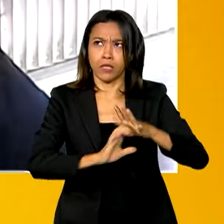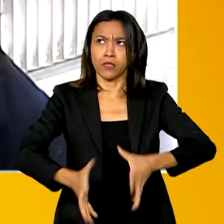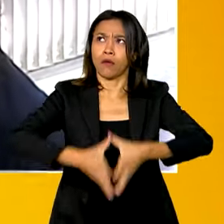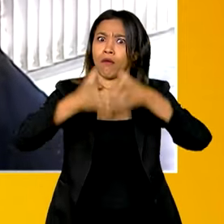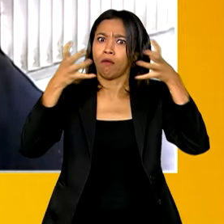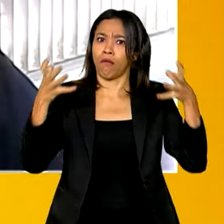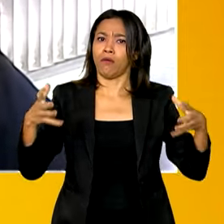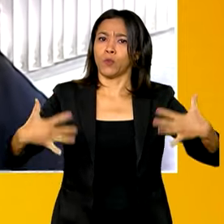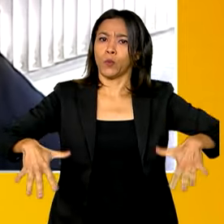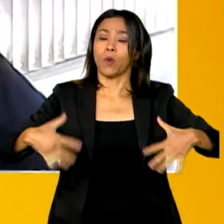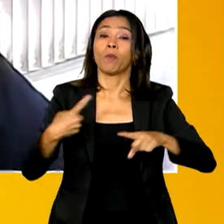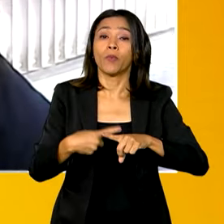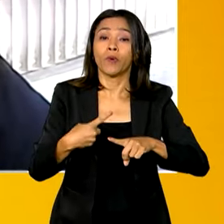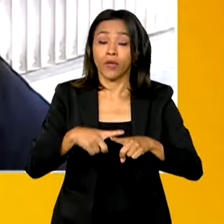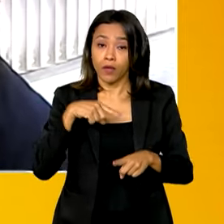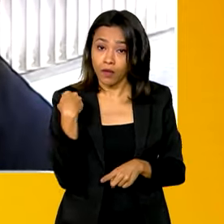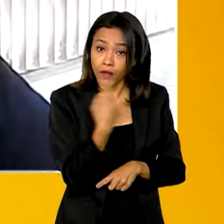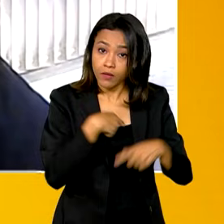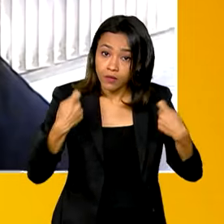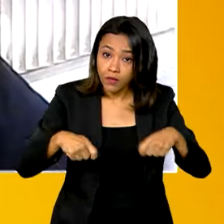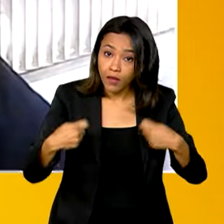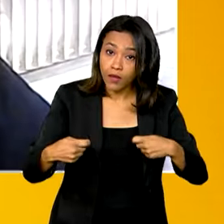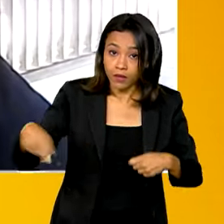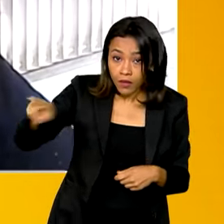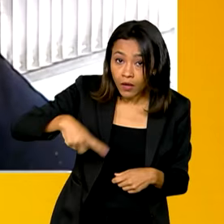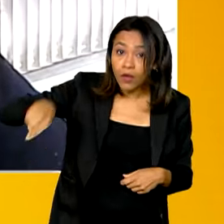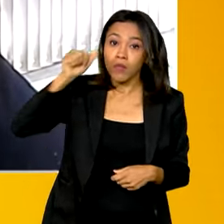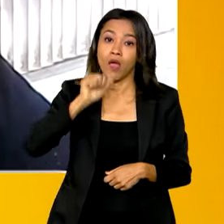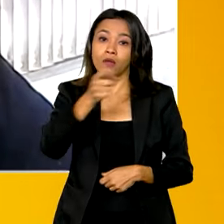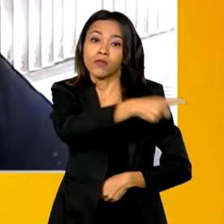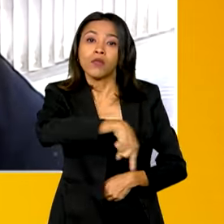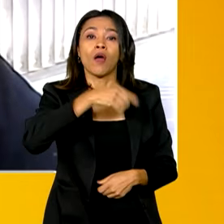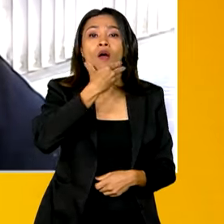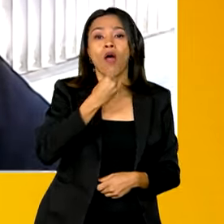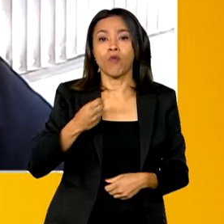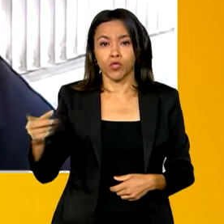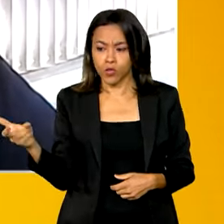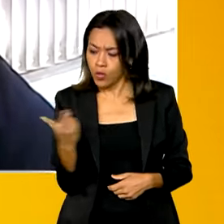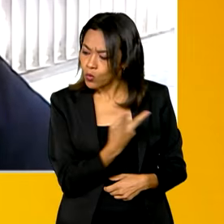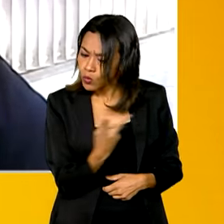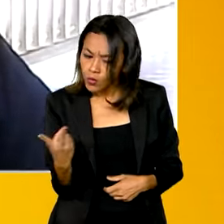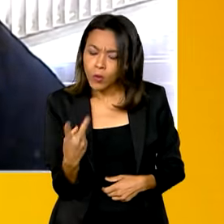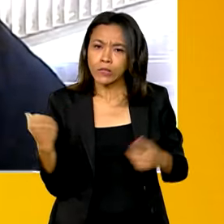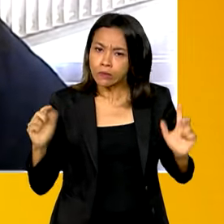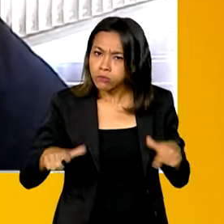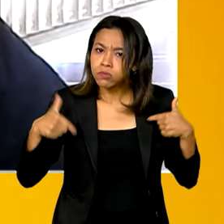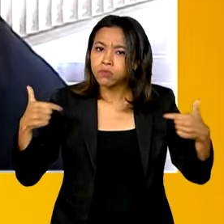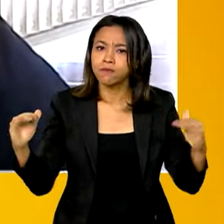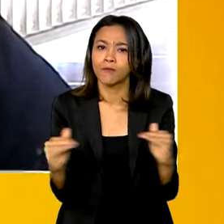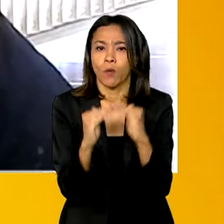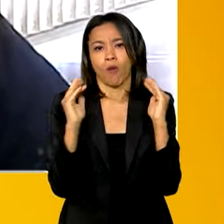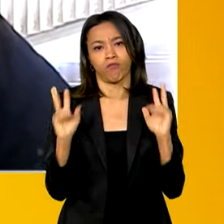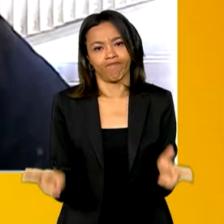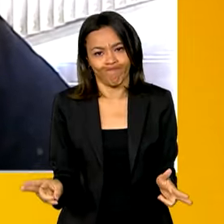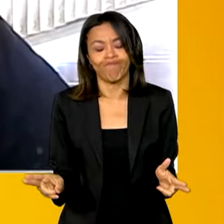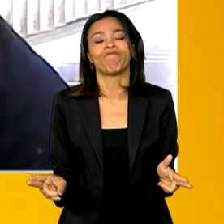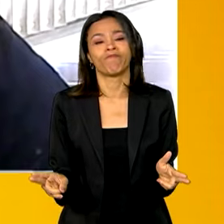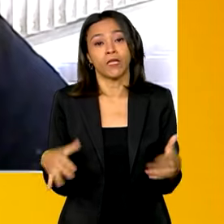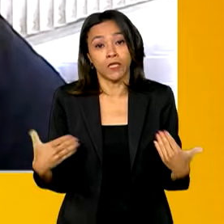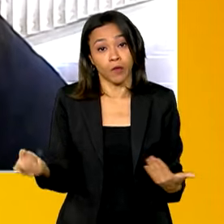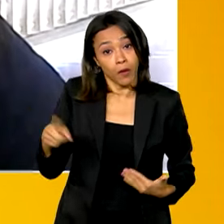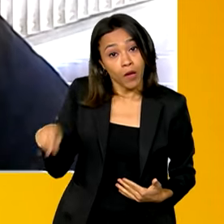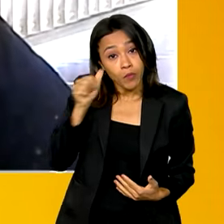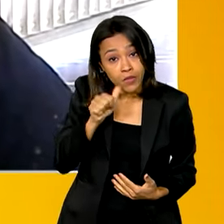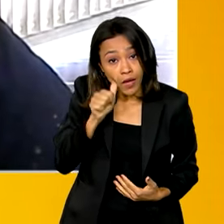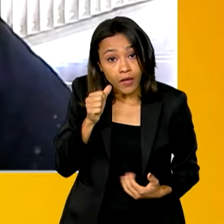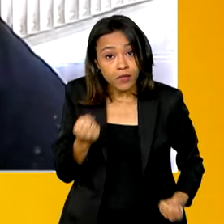nós temos que criar condições para que homens e mulheres exerçam seu trabalho de forma igual. Então, para as mulheres precisa de